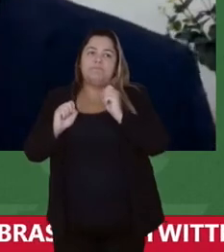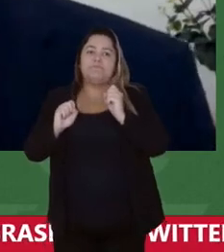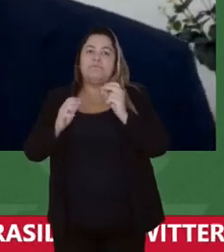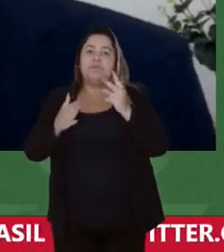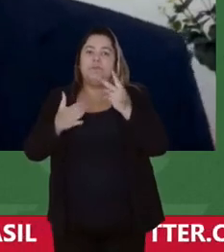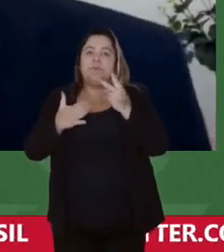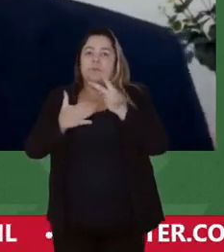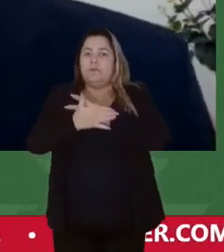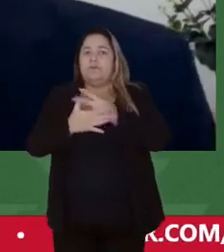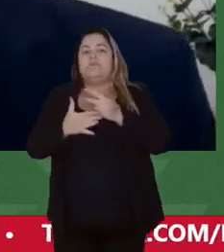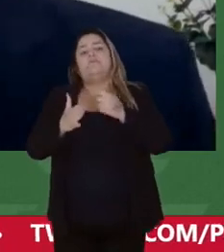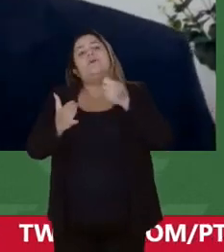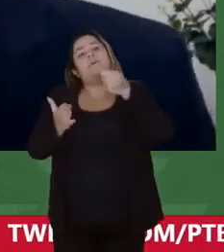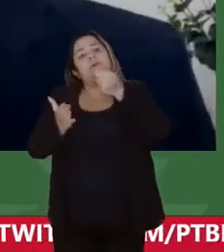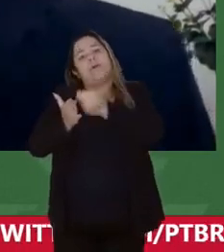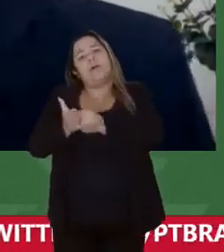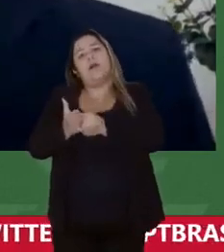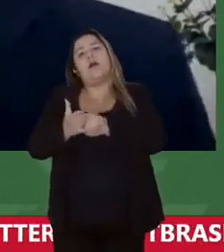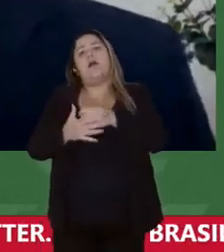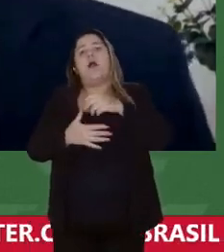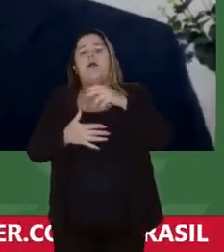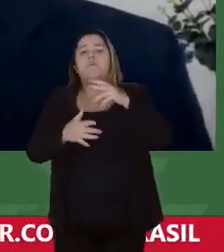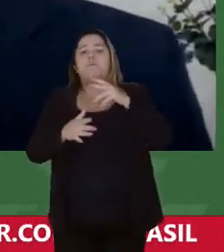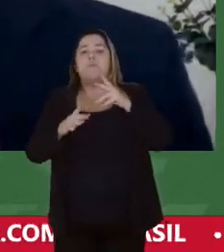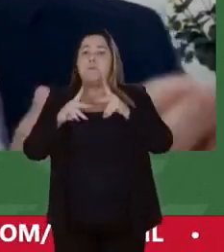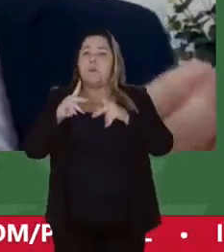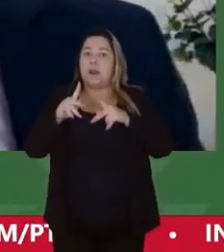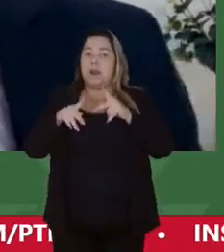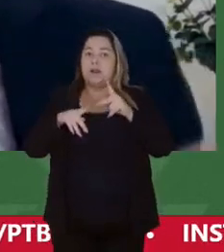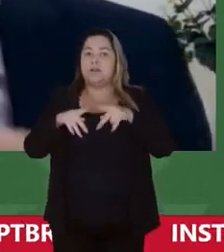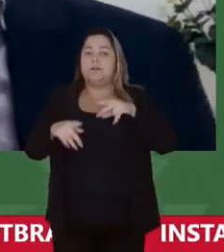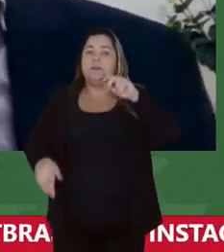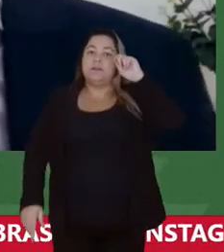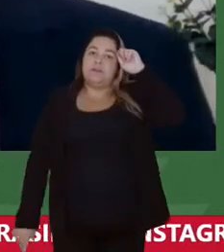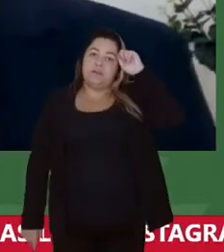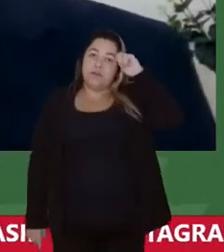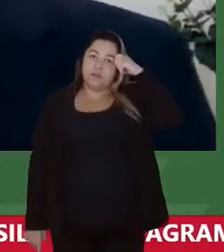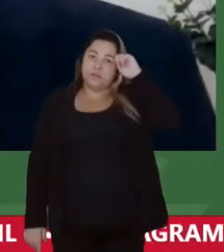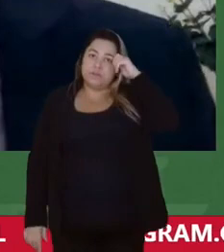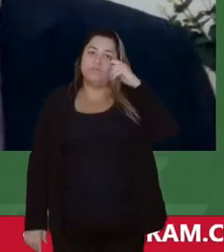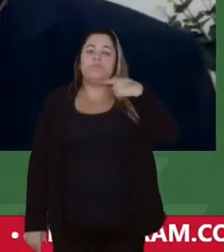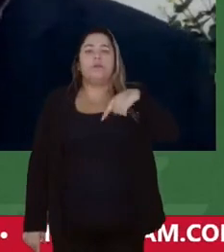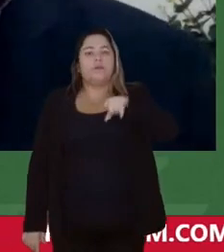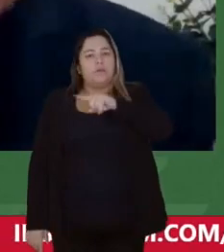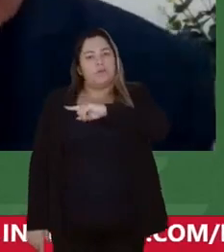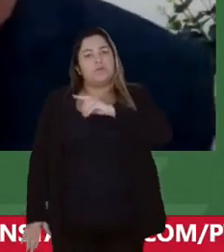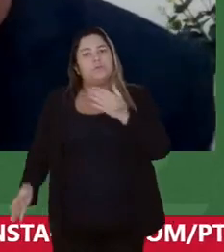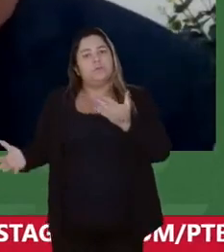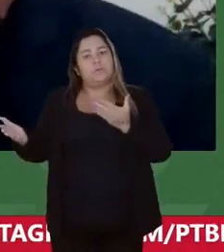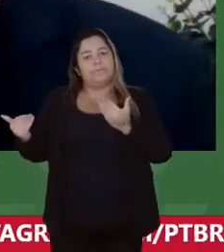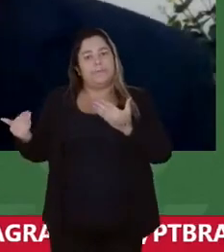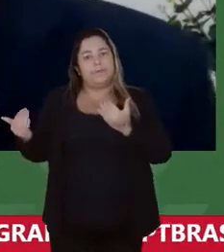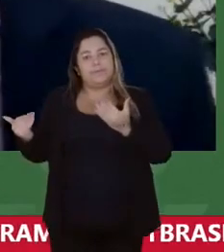Direitos da população negra, direitos da nossa juventude, direitos do nosso